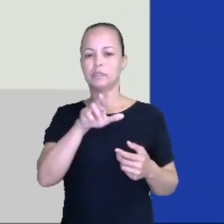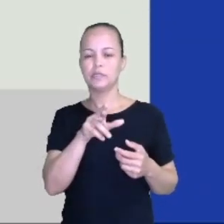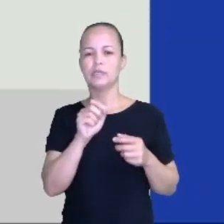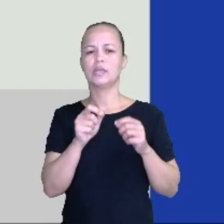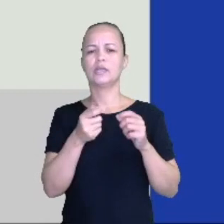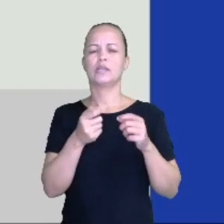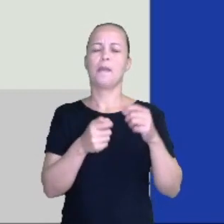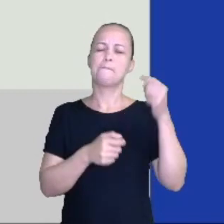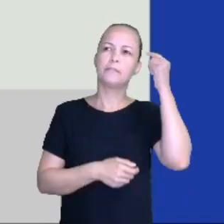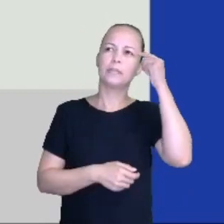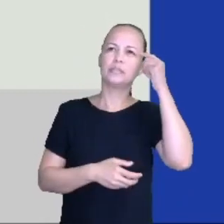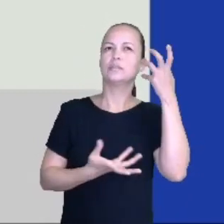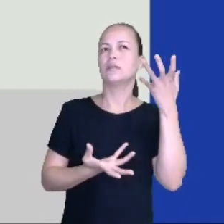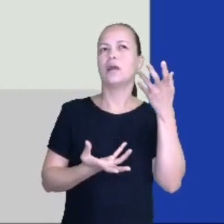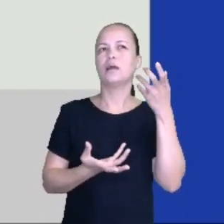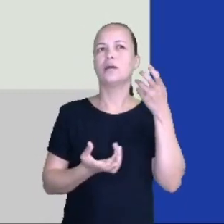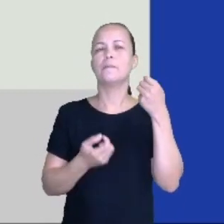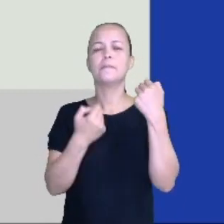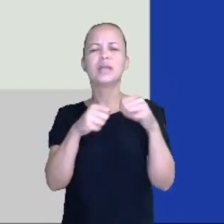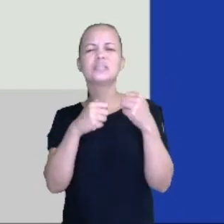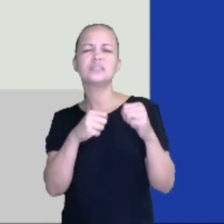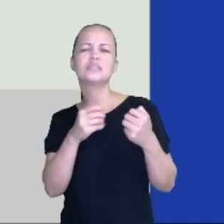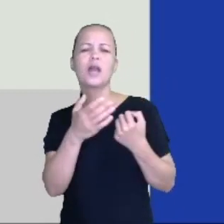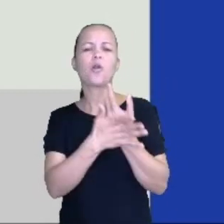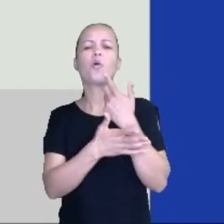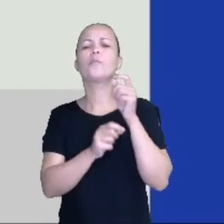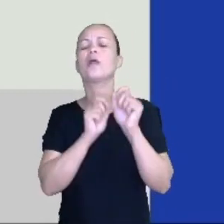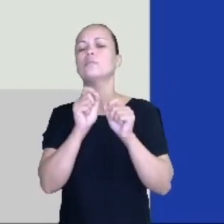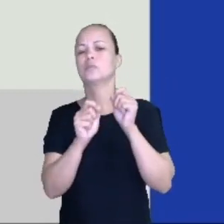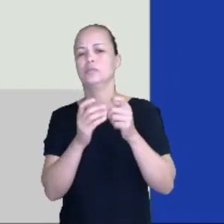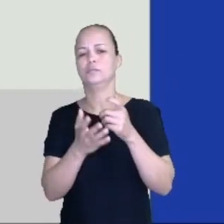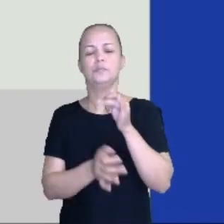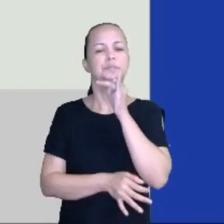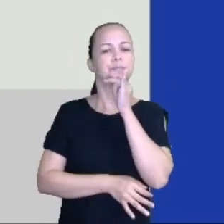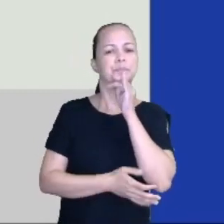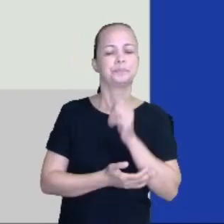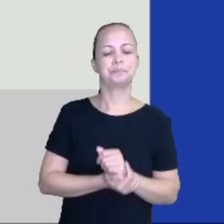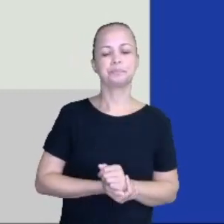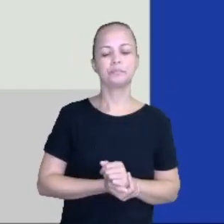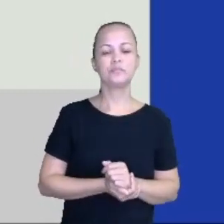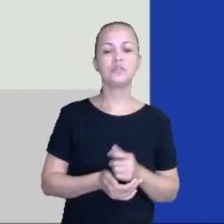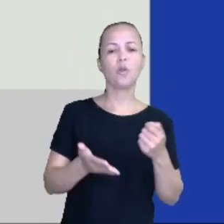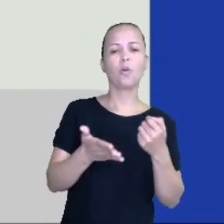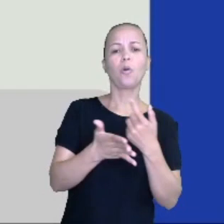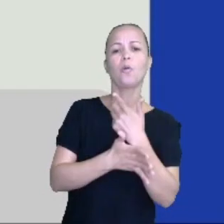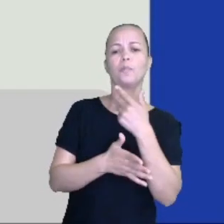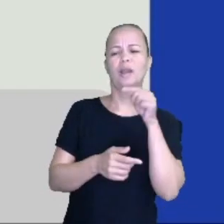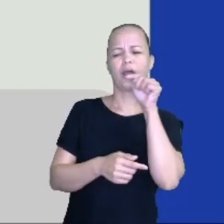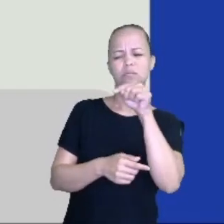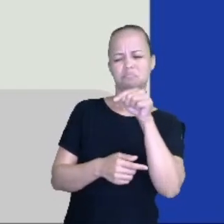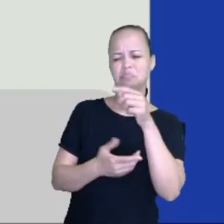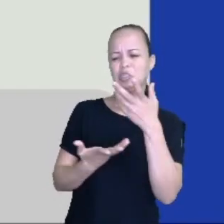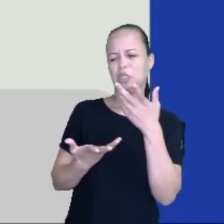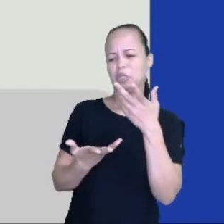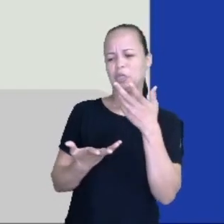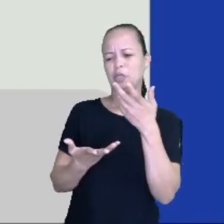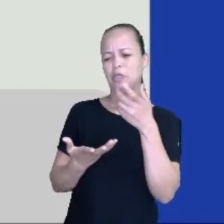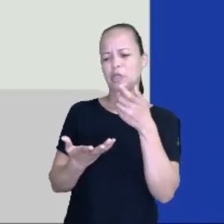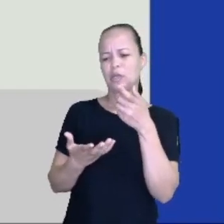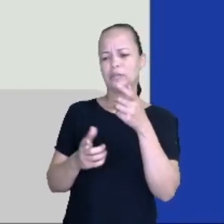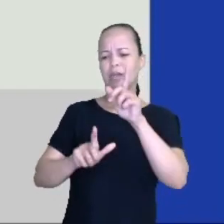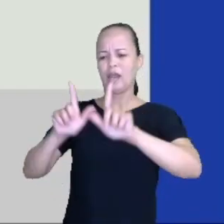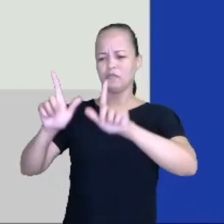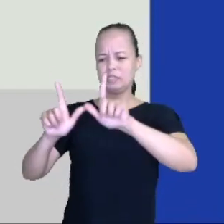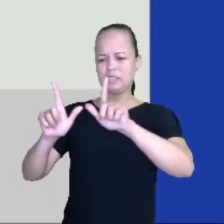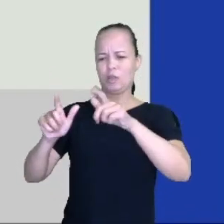de tudo que você consome. Então, quando você for comprar uma coisa, você tem que pensar: eu realmente preciso disso? Eu realmente